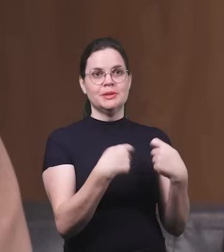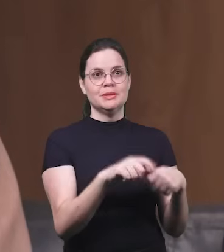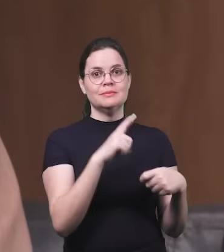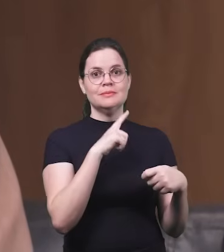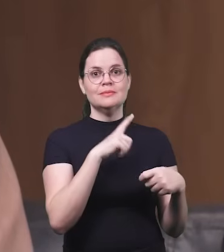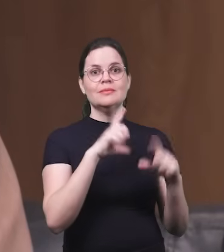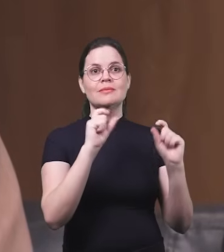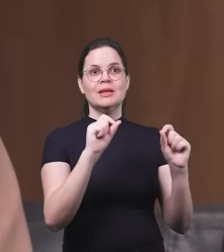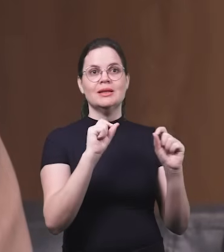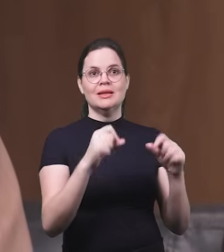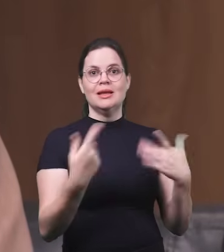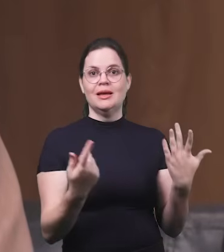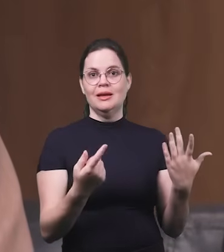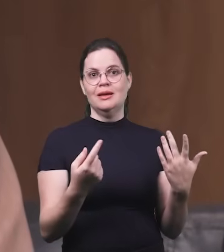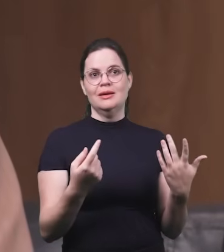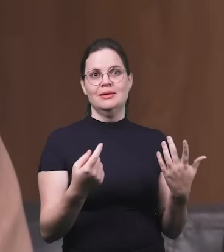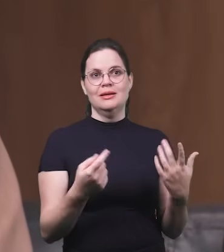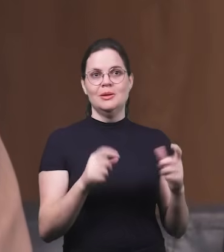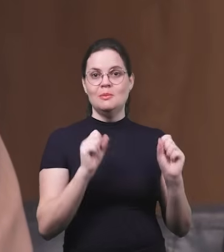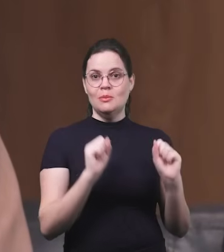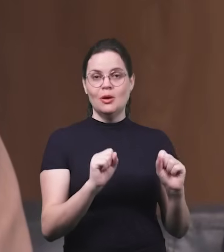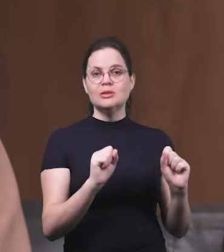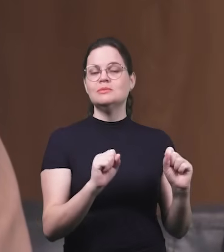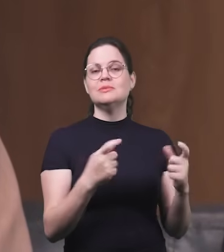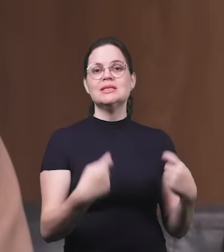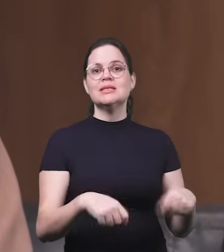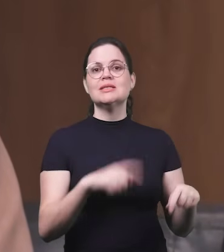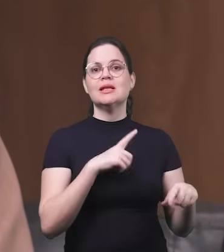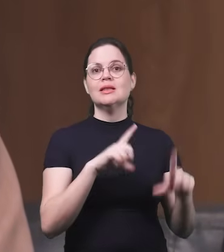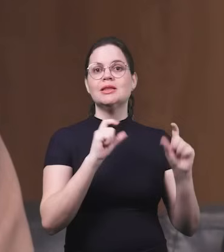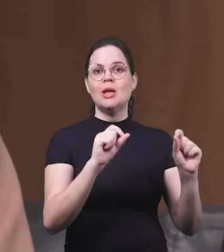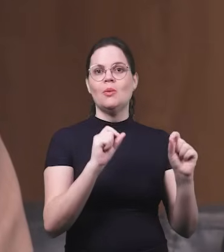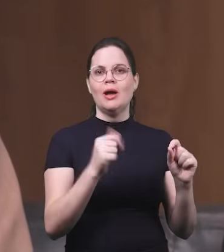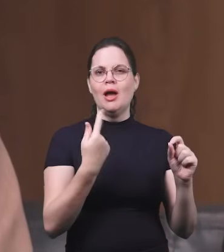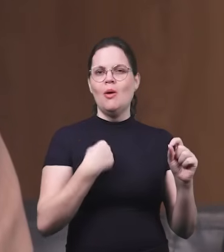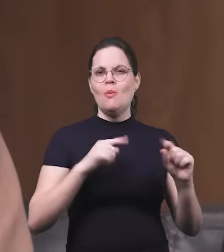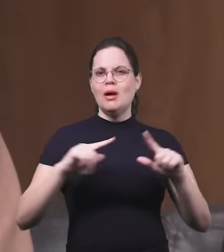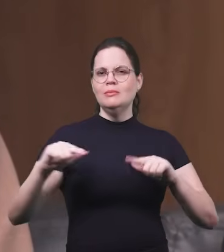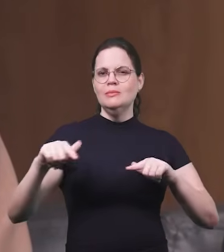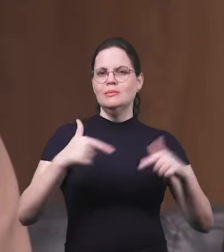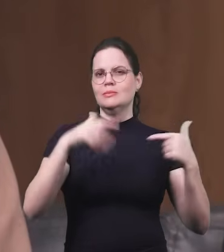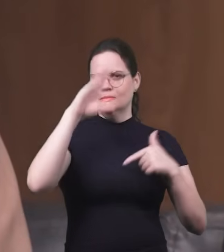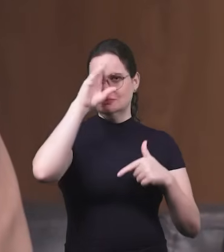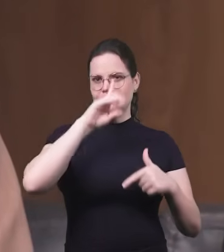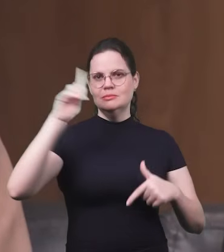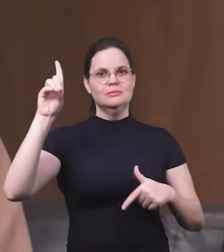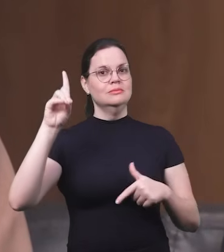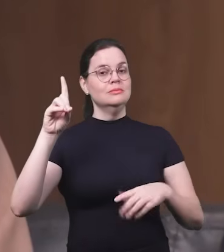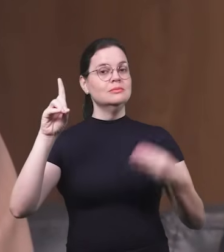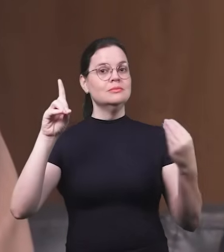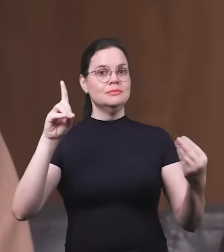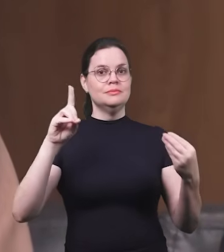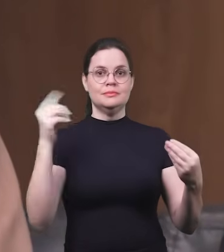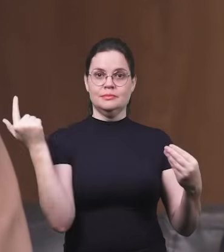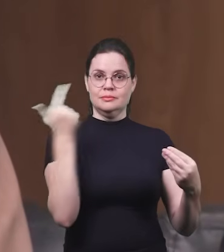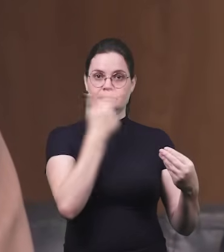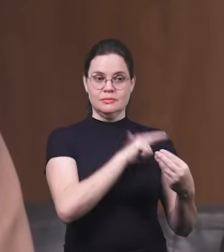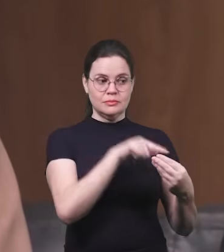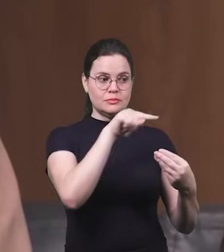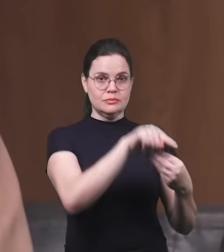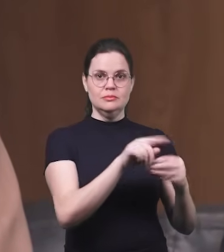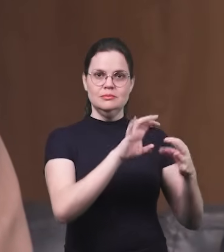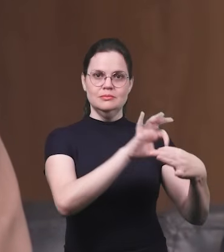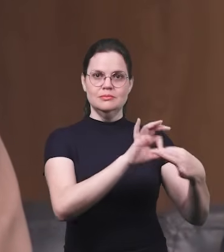essa substância, que nós podemos até falar assim, essa substância de Deus para solidificar a